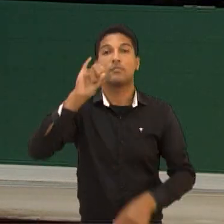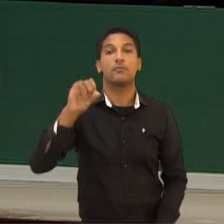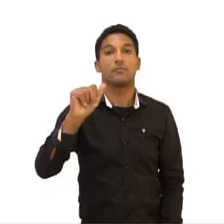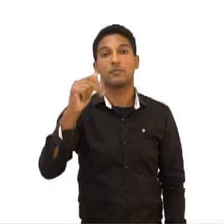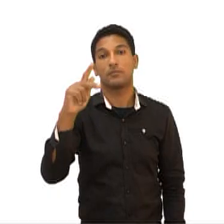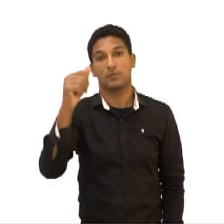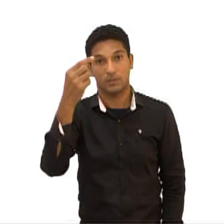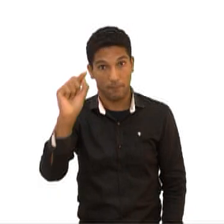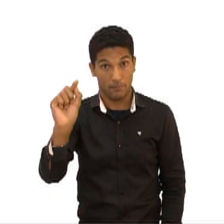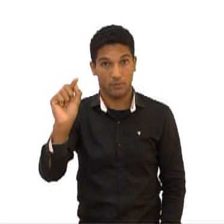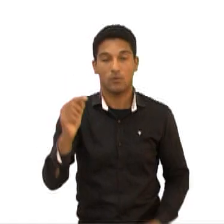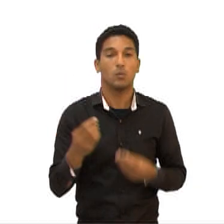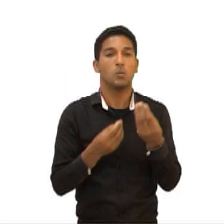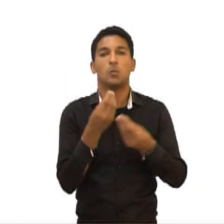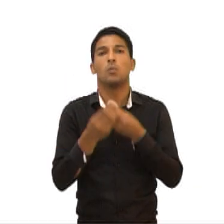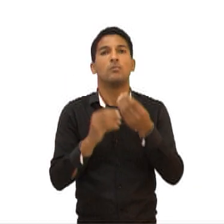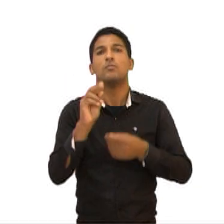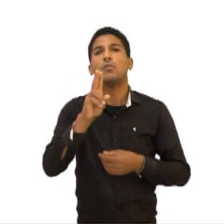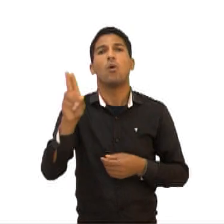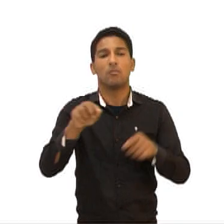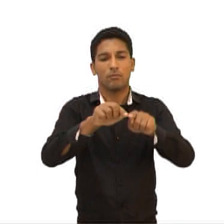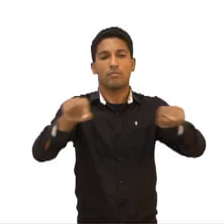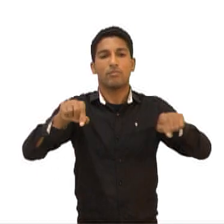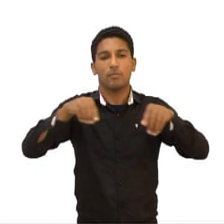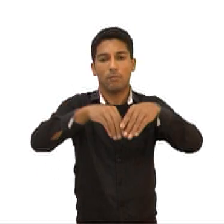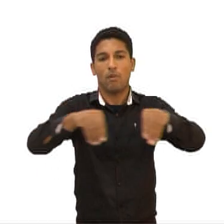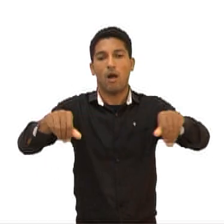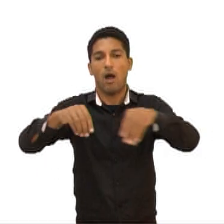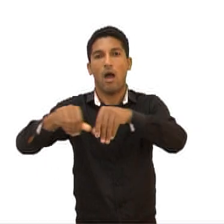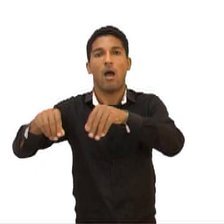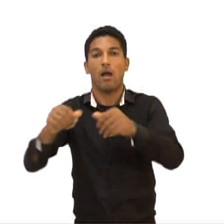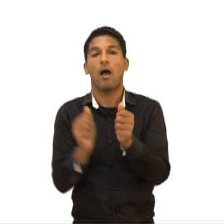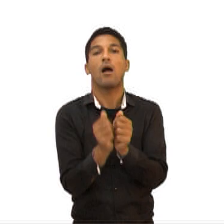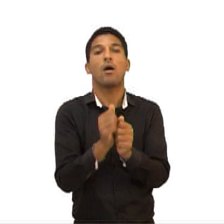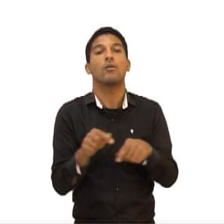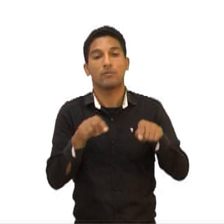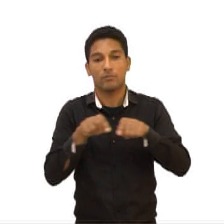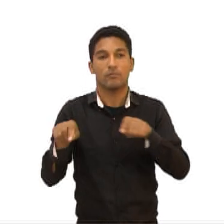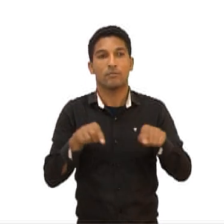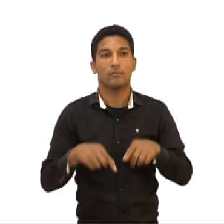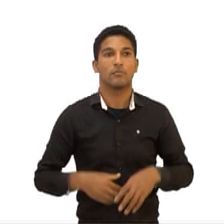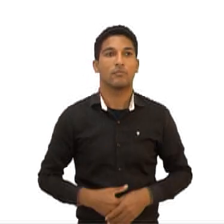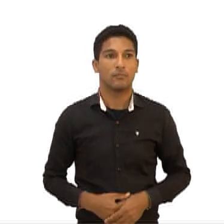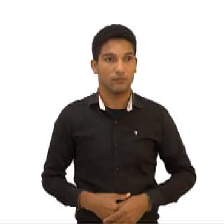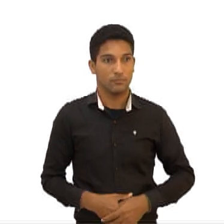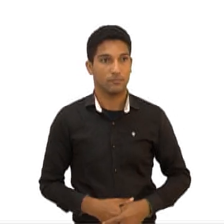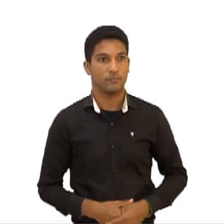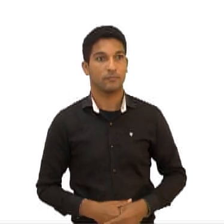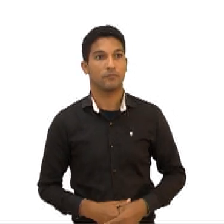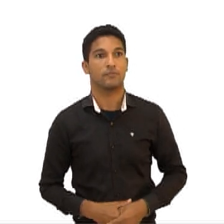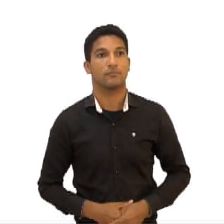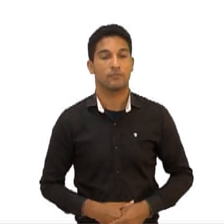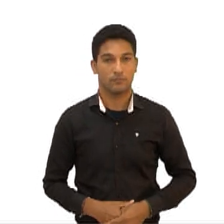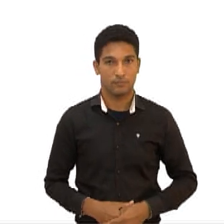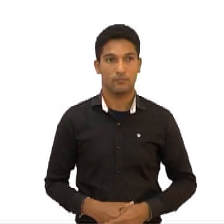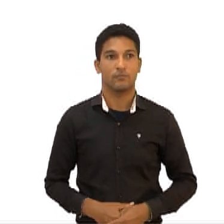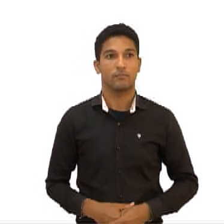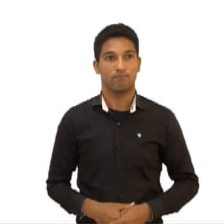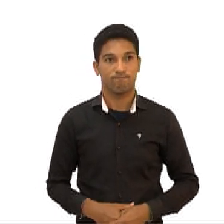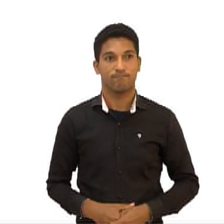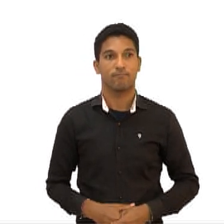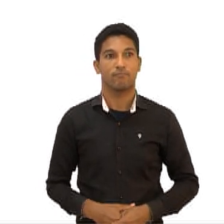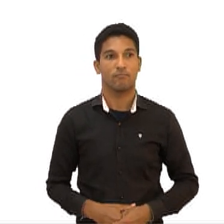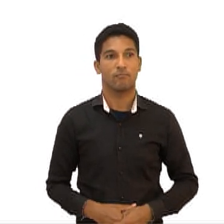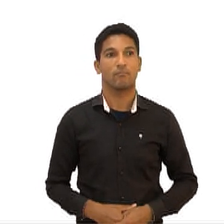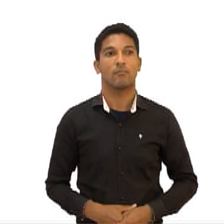são chamados esses campos de plantio? Risicultura, campo de plantio, tanado ou arrozal? Pela pronúncia da palavra aí, né, também dá para a gente